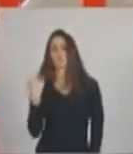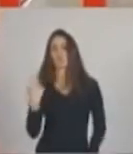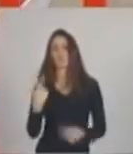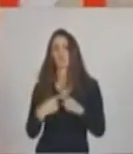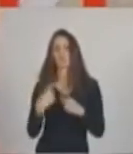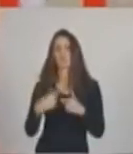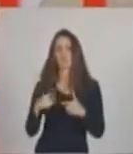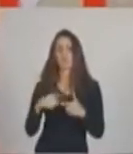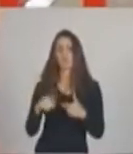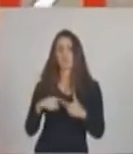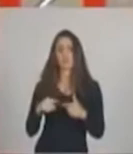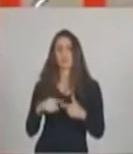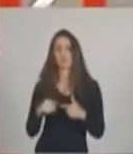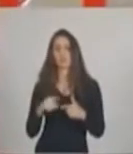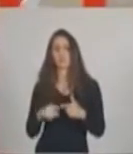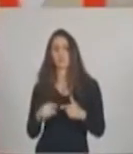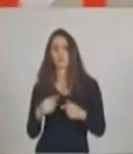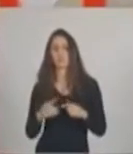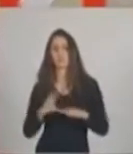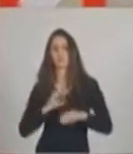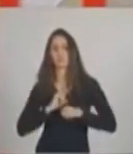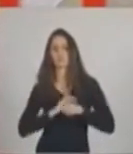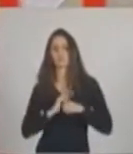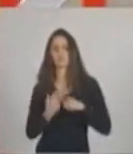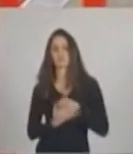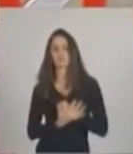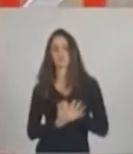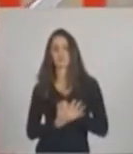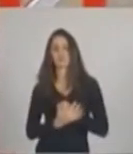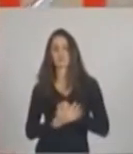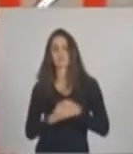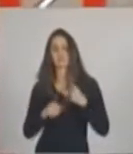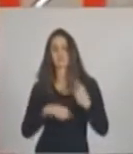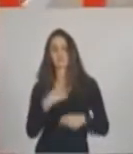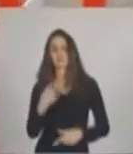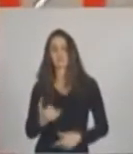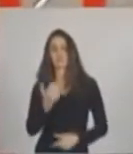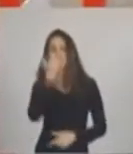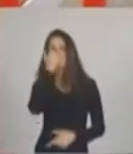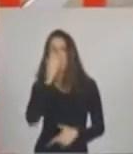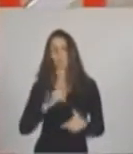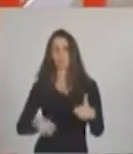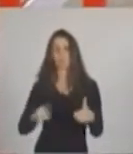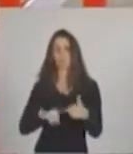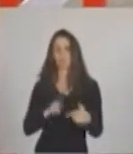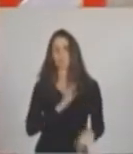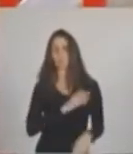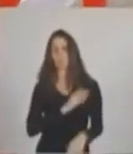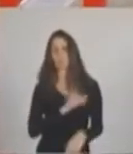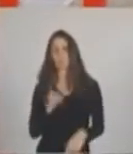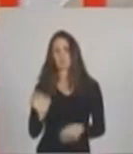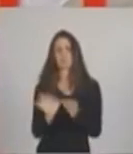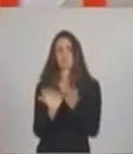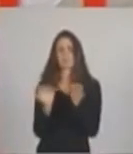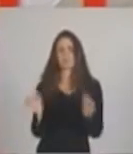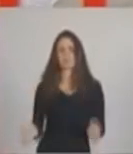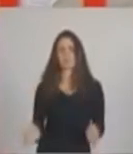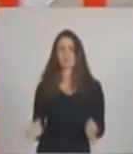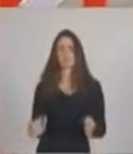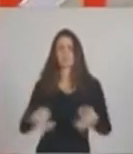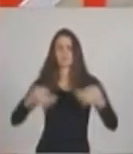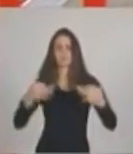complicação decorrente da Covid-19. Um homem simples de palavra